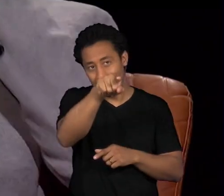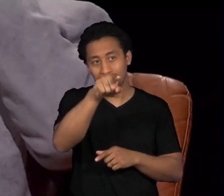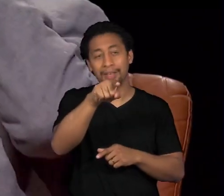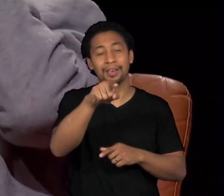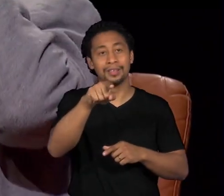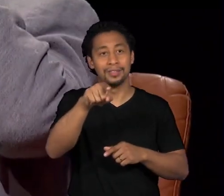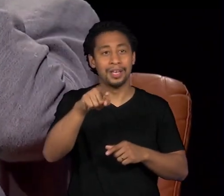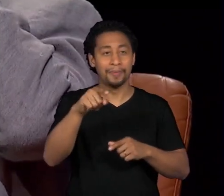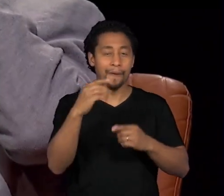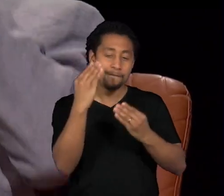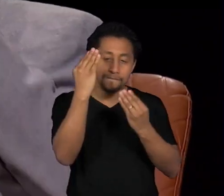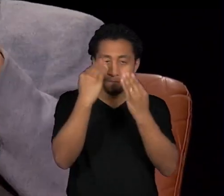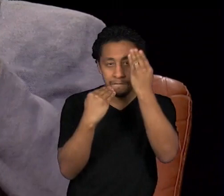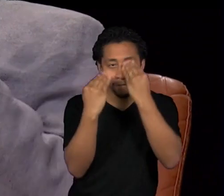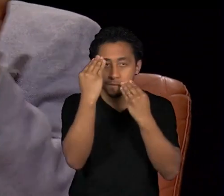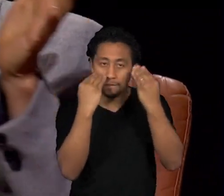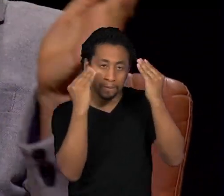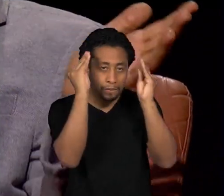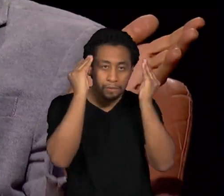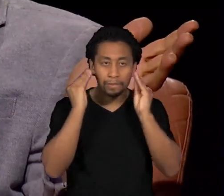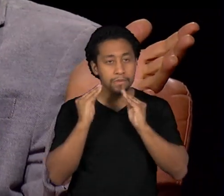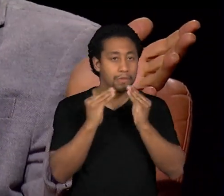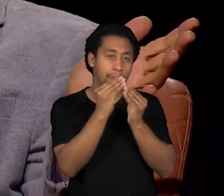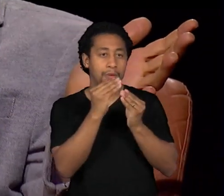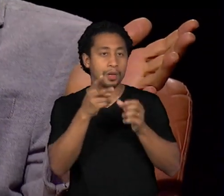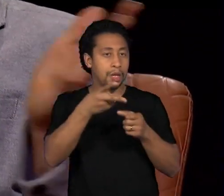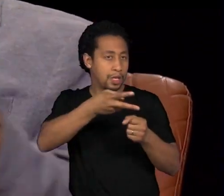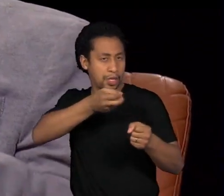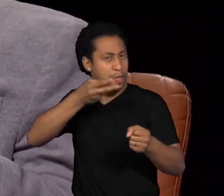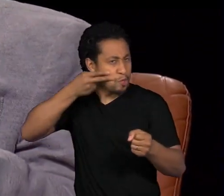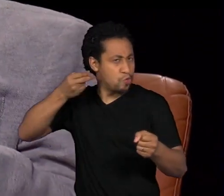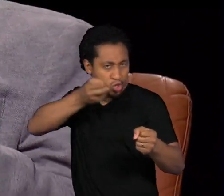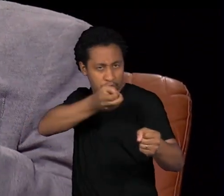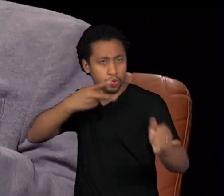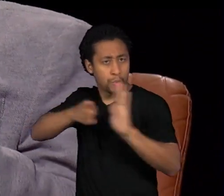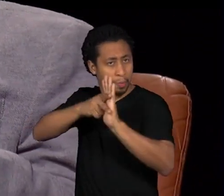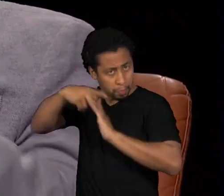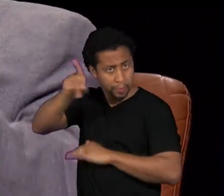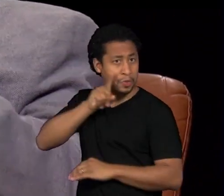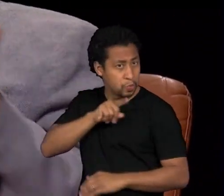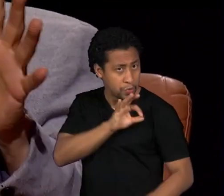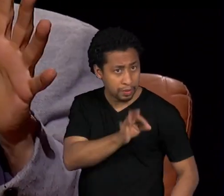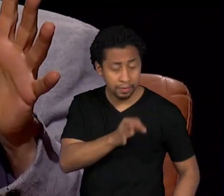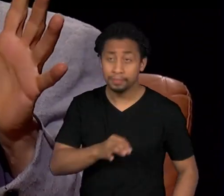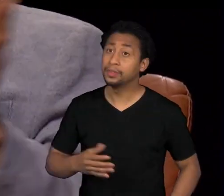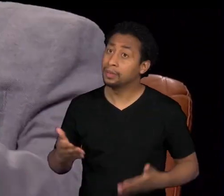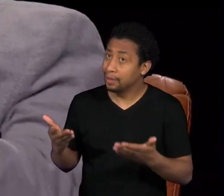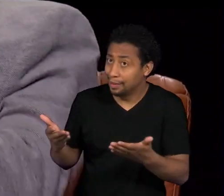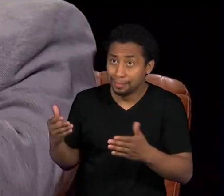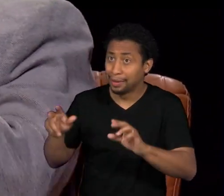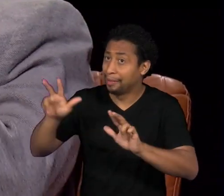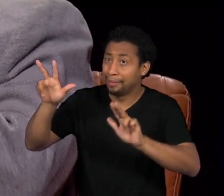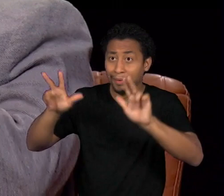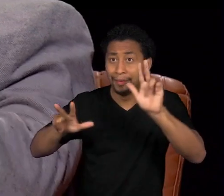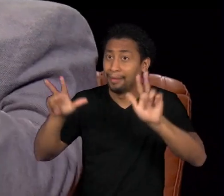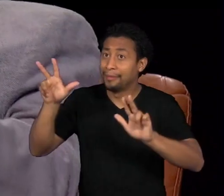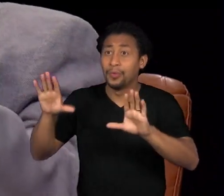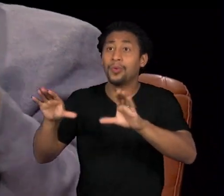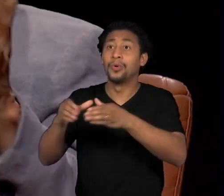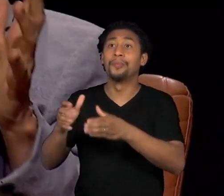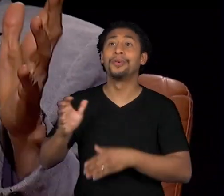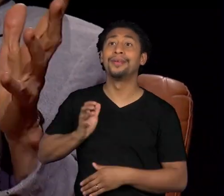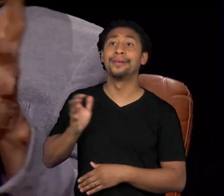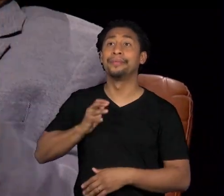Sim essa é verdade quer dizer no carnaval que eu participava no carnaval da classe média quer diz a gente ia pra